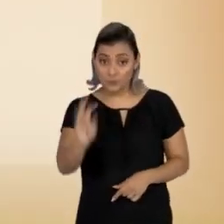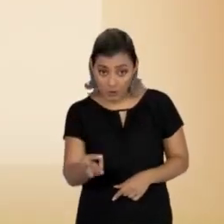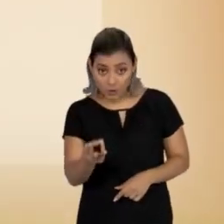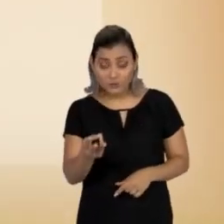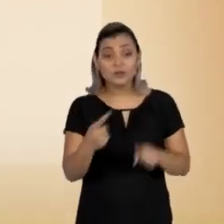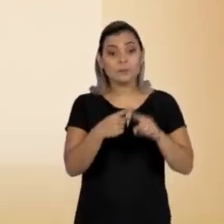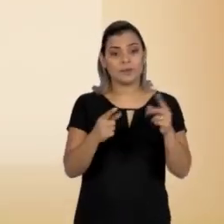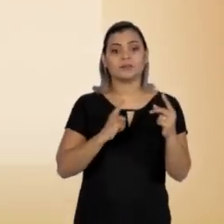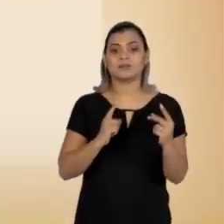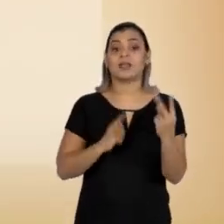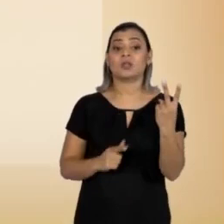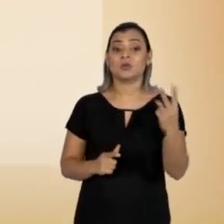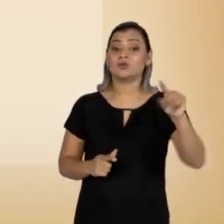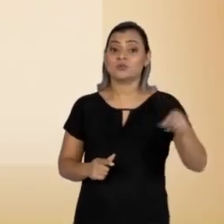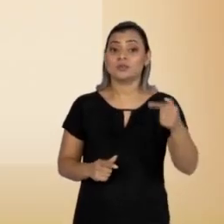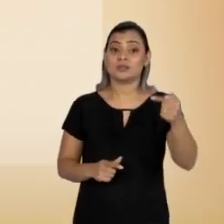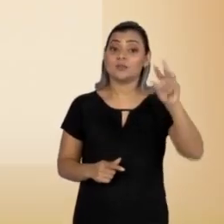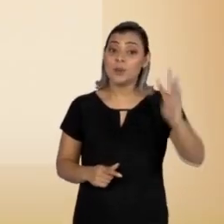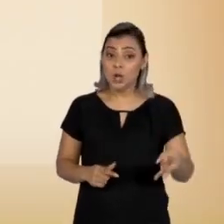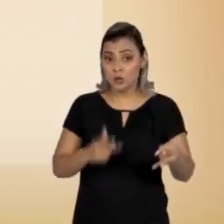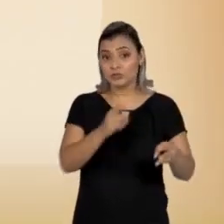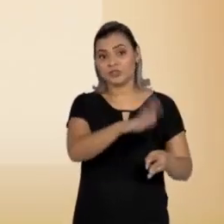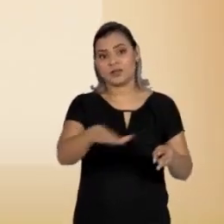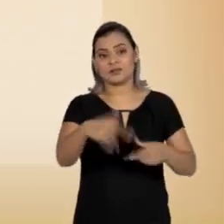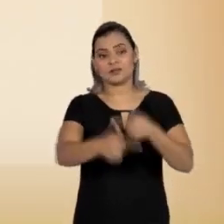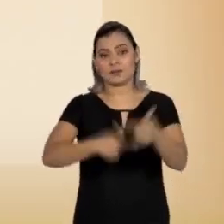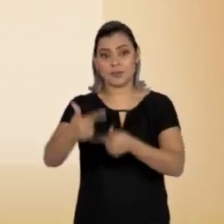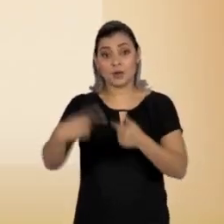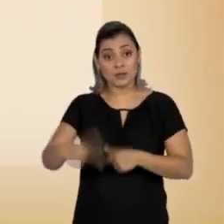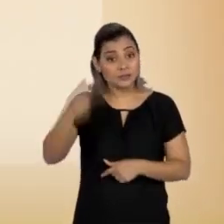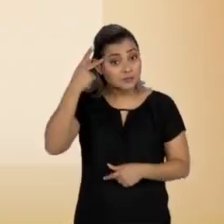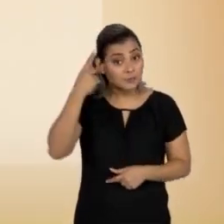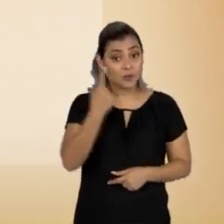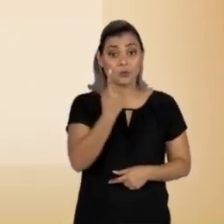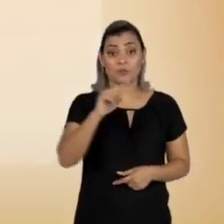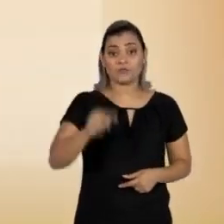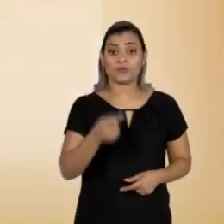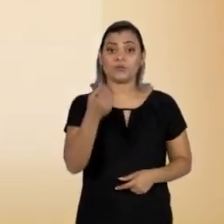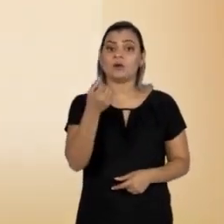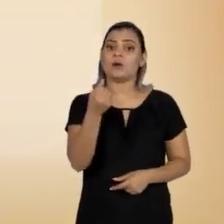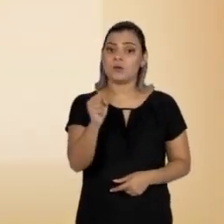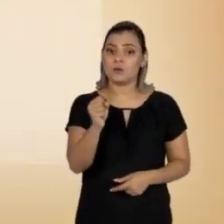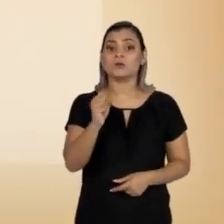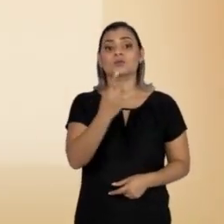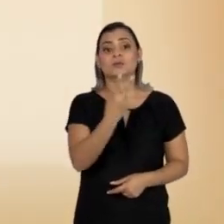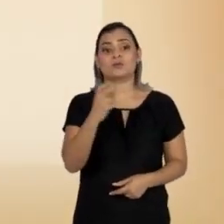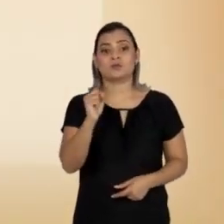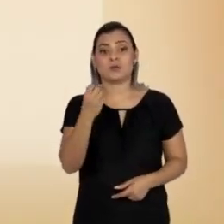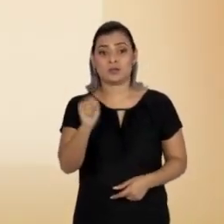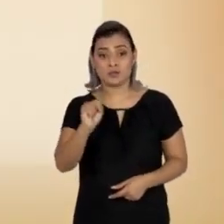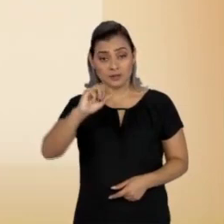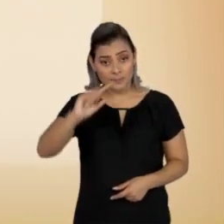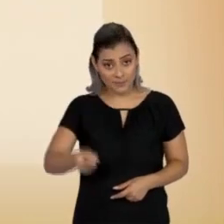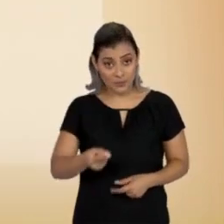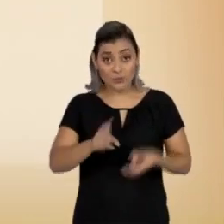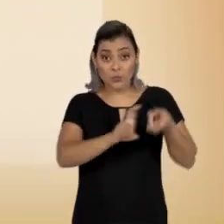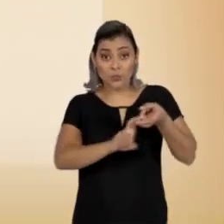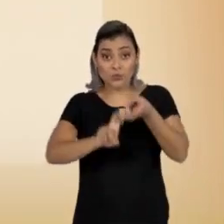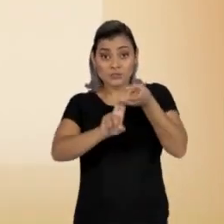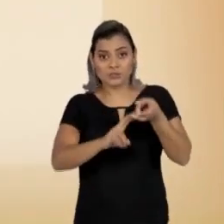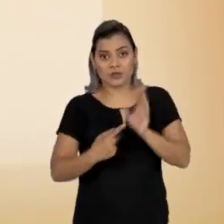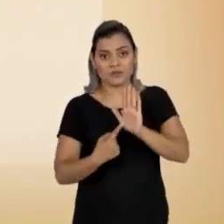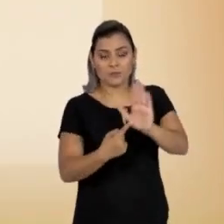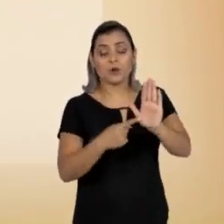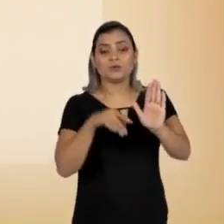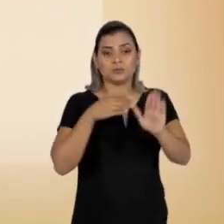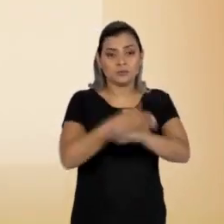de 2,5 milhões de crianças trabalhando. Em São Paulo, são 280 mil. Os índices do Unicef mostram que o